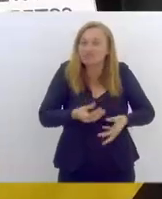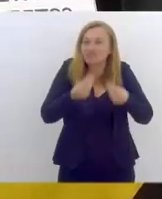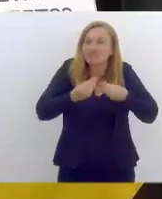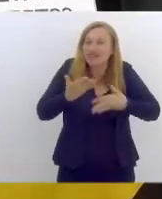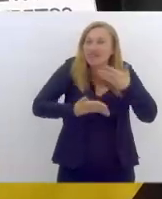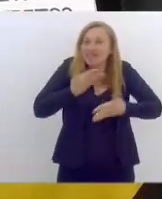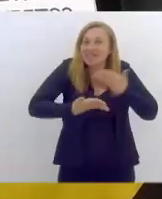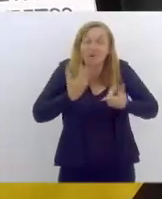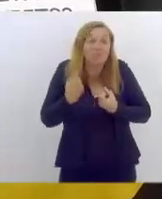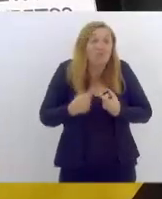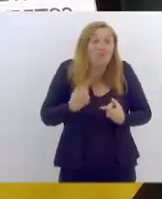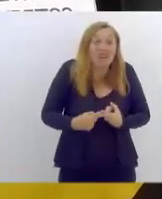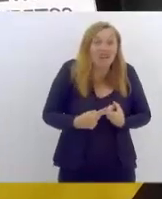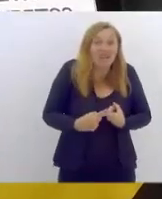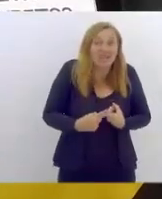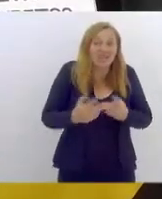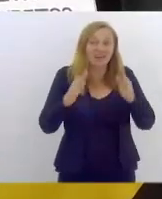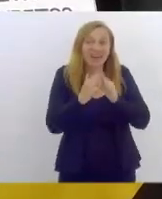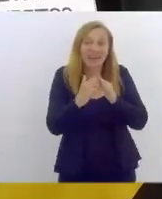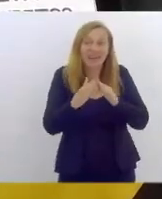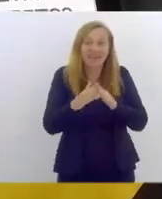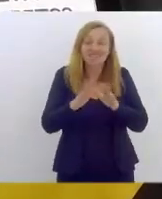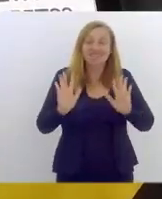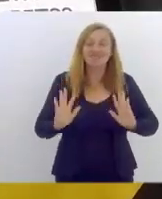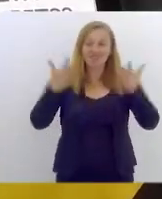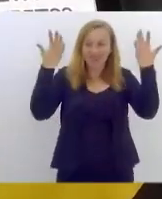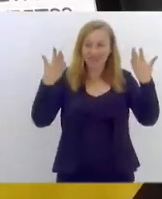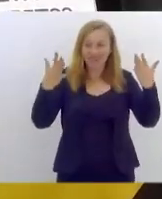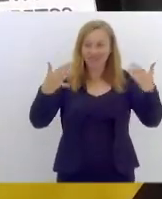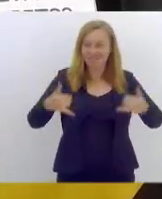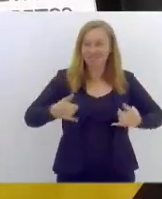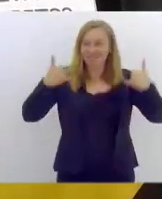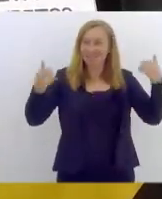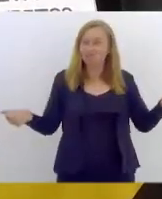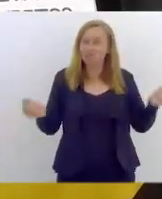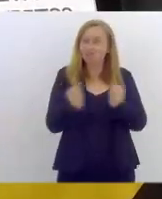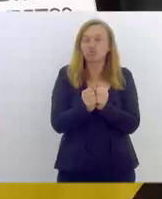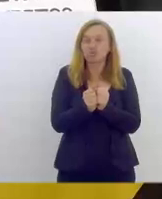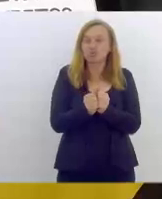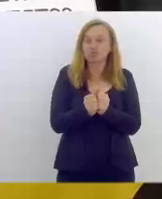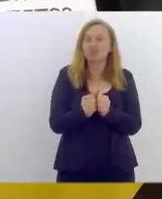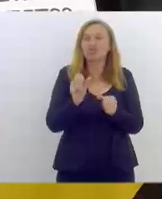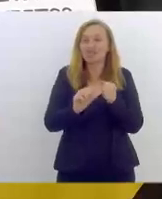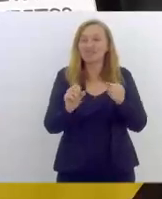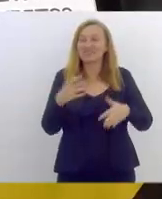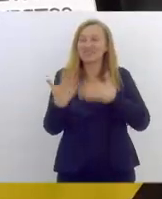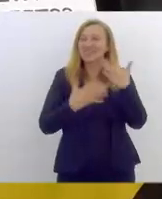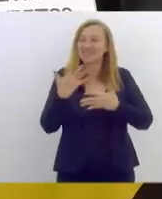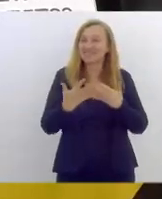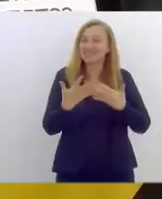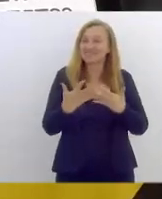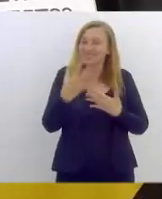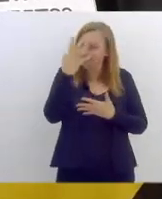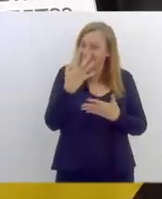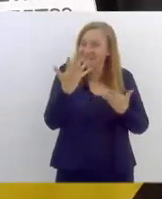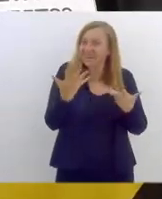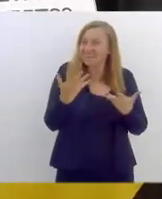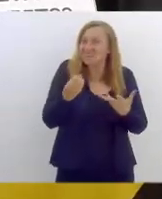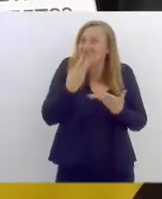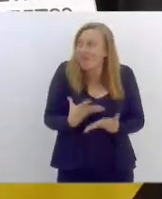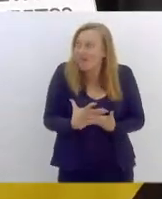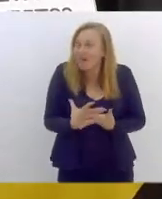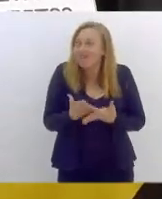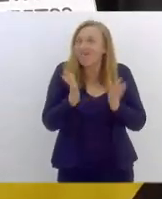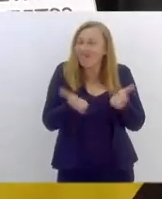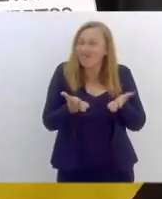porque é uma casa de muita festa. São 3 aniversários juntos e a gente fazia isso com muita celeridade, muita coisa boa.